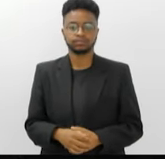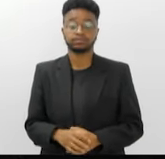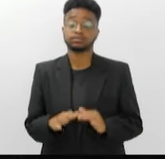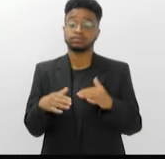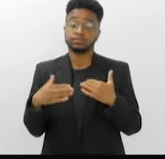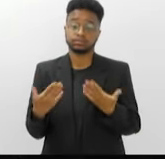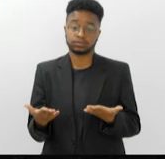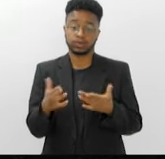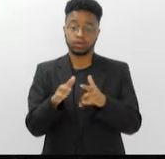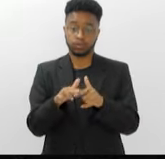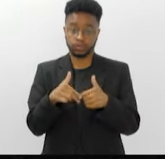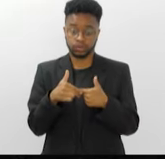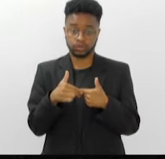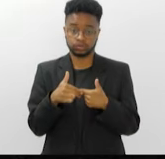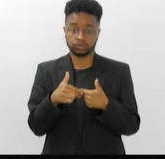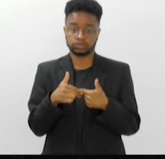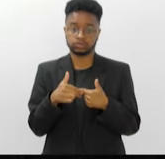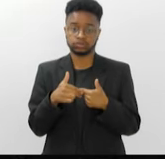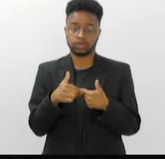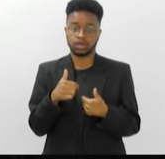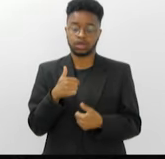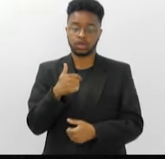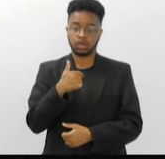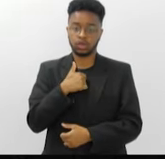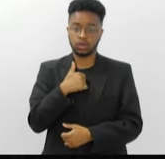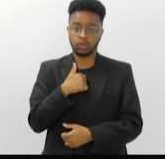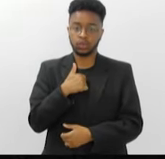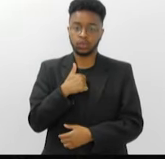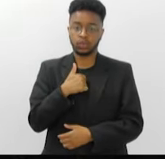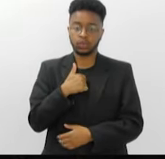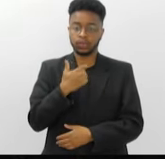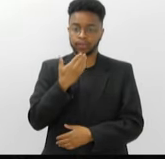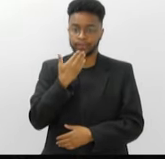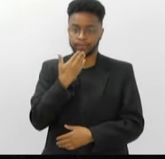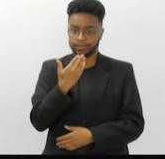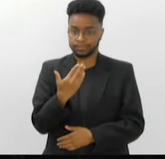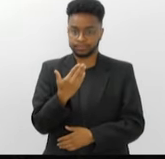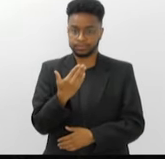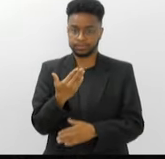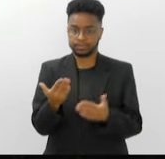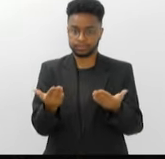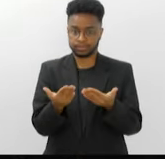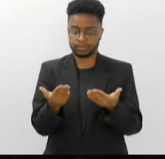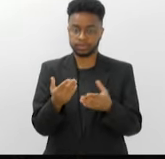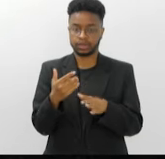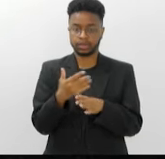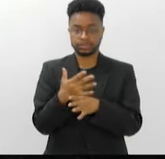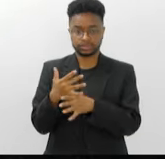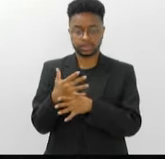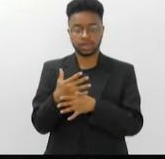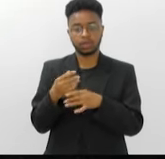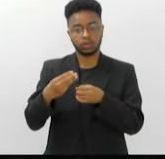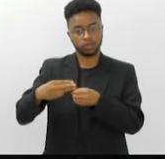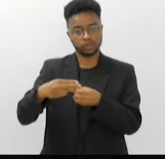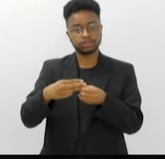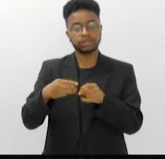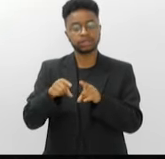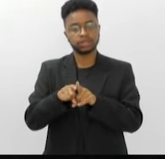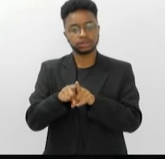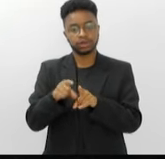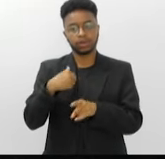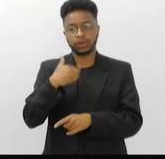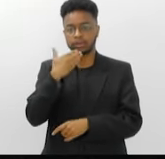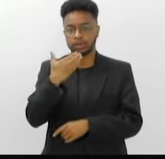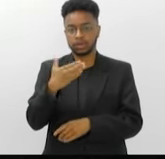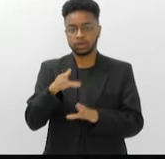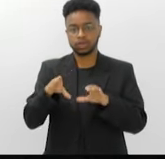diante disso, eu estou requerendo ao município, vou requerer via essa, Comissão de